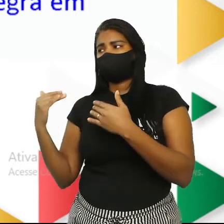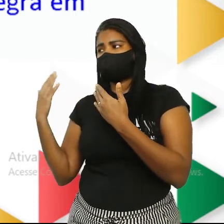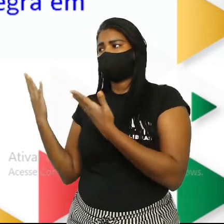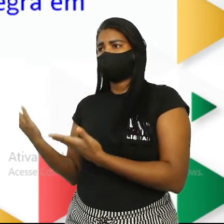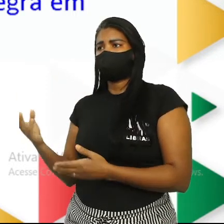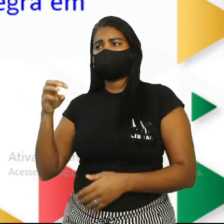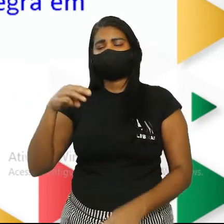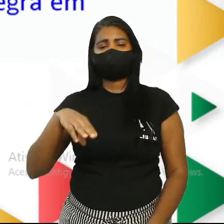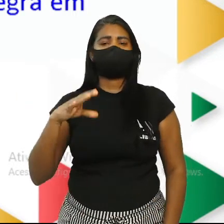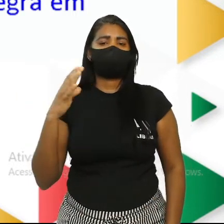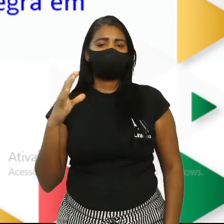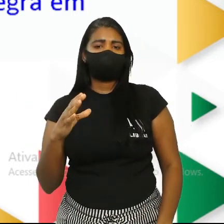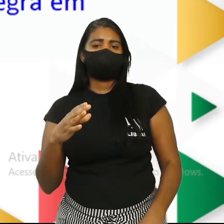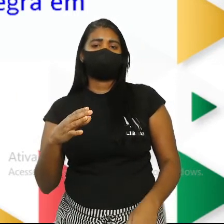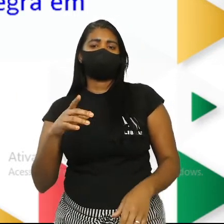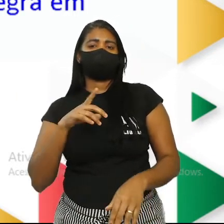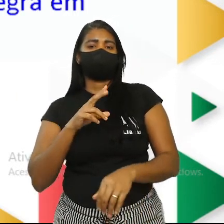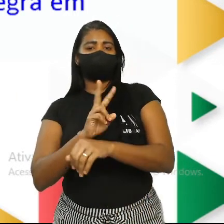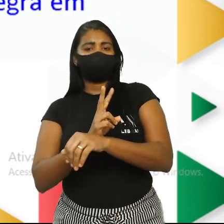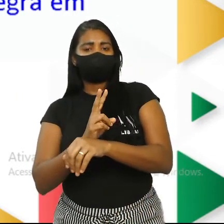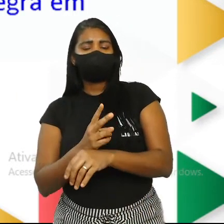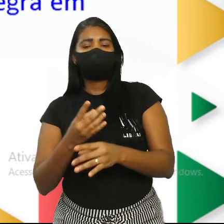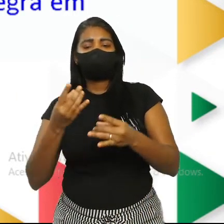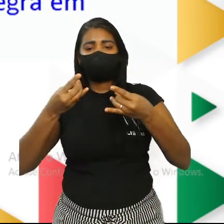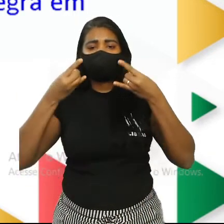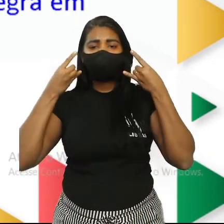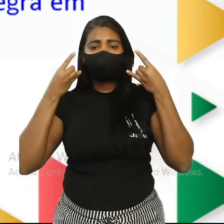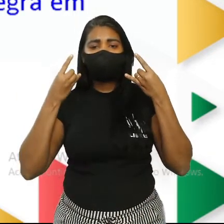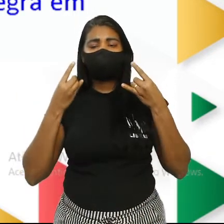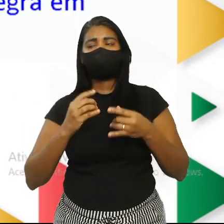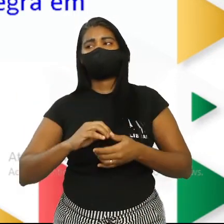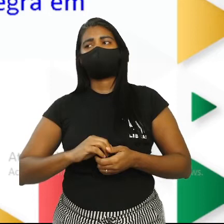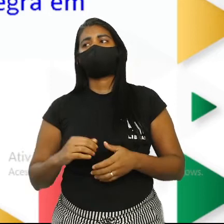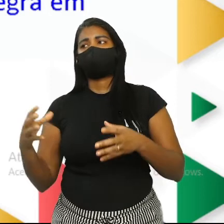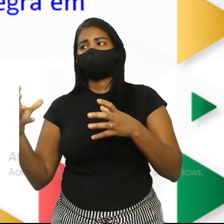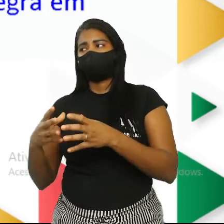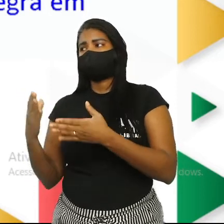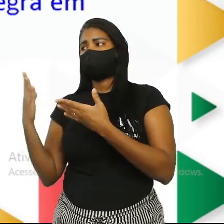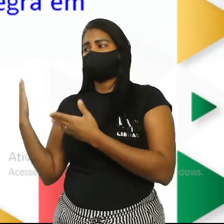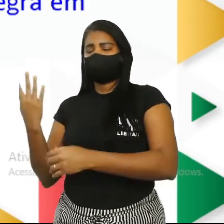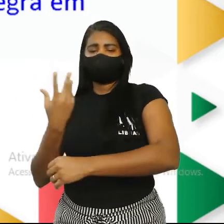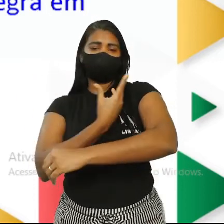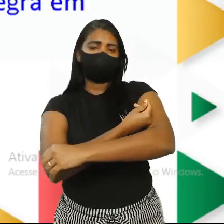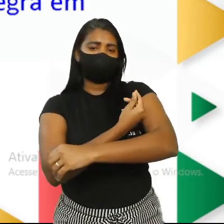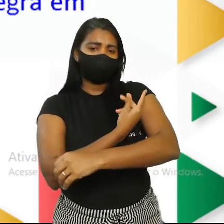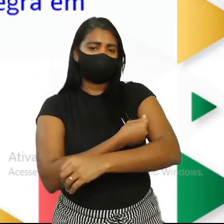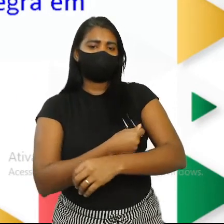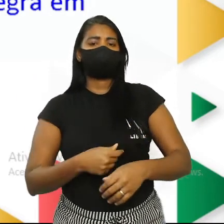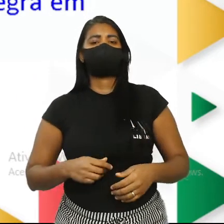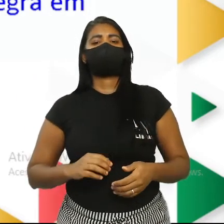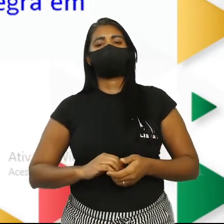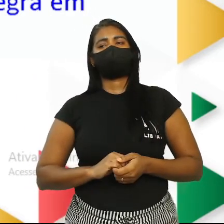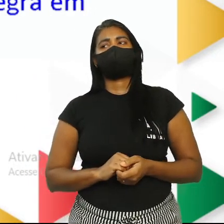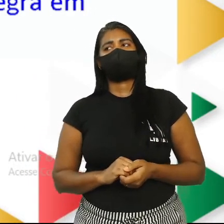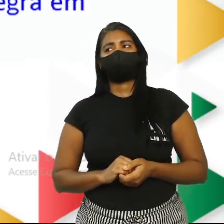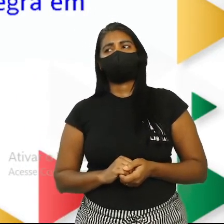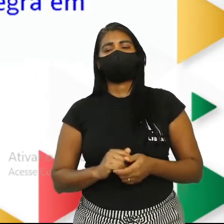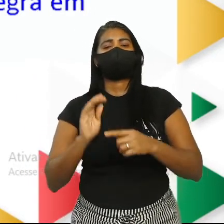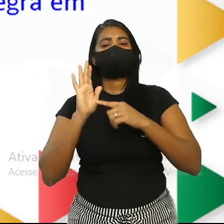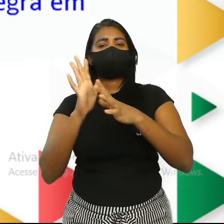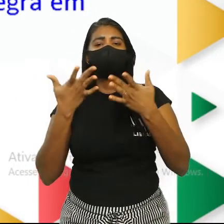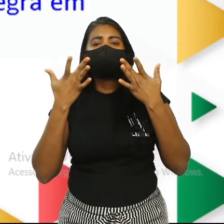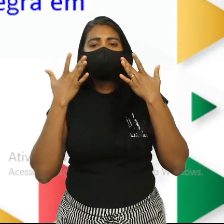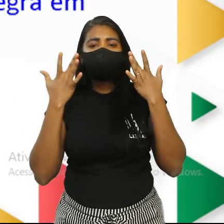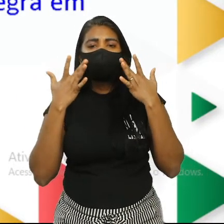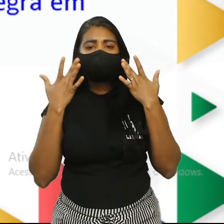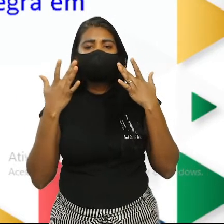ele ainda estava nesse processo de autorização de máscara, e esse grupo com certeza foi testado dentro dos protocolos, e está fazendo um espetáculo